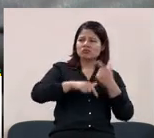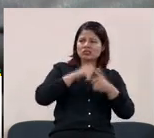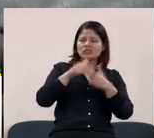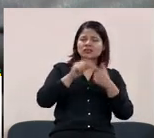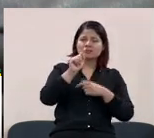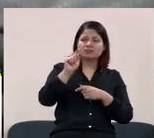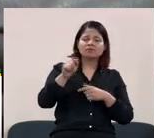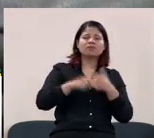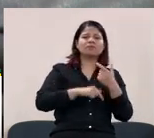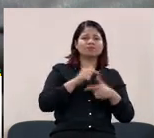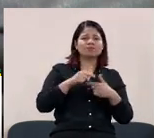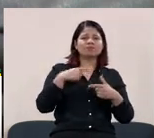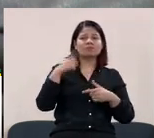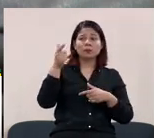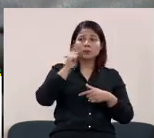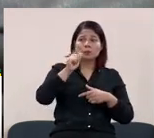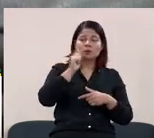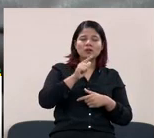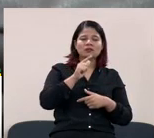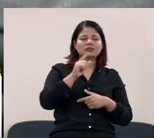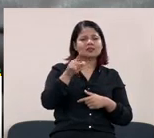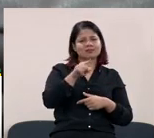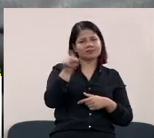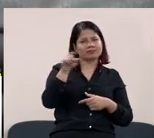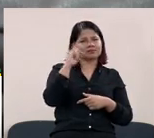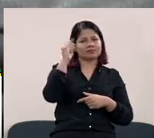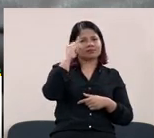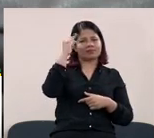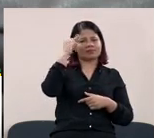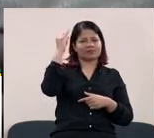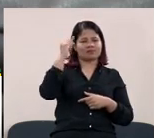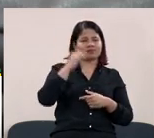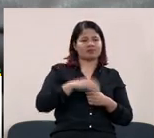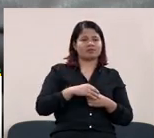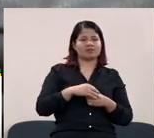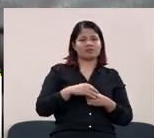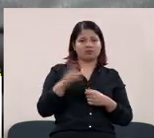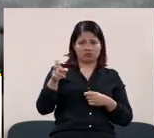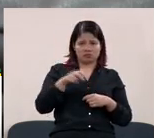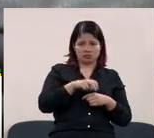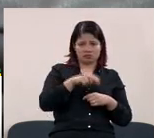são importantes para todos nós. Não é fácil estar em sala de aula.